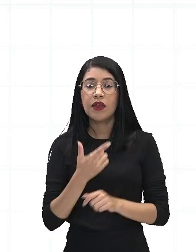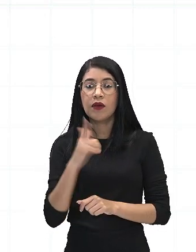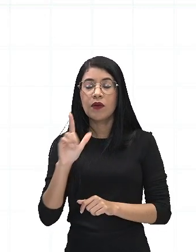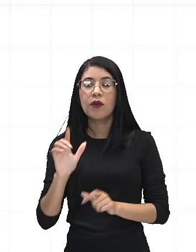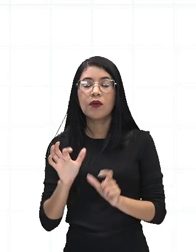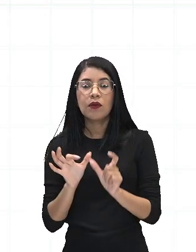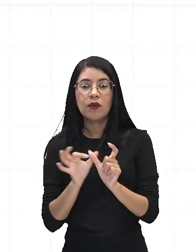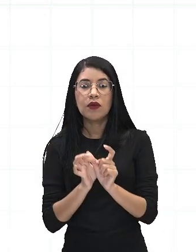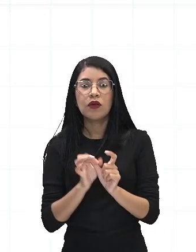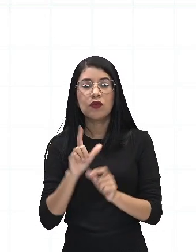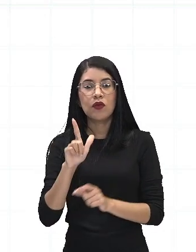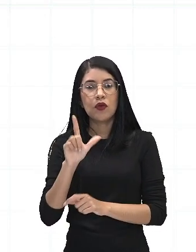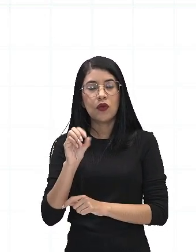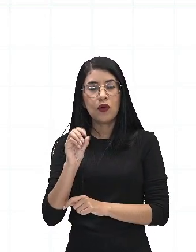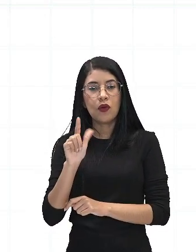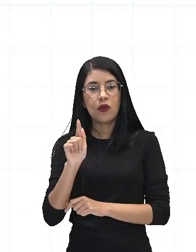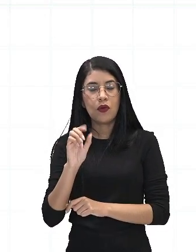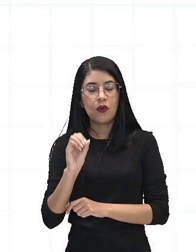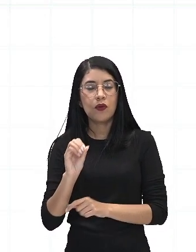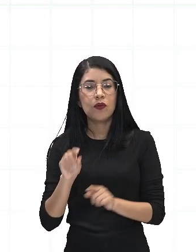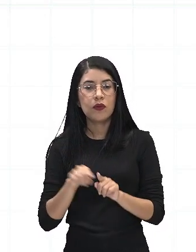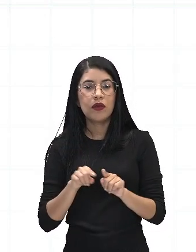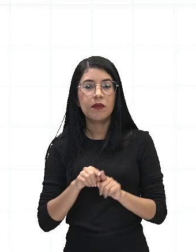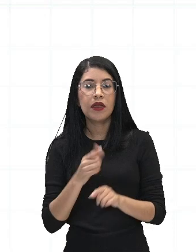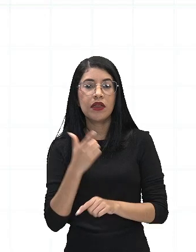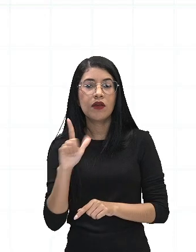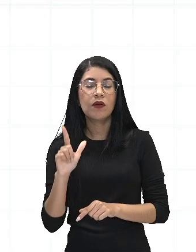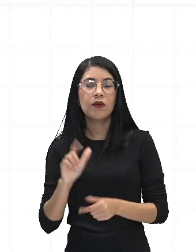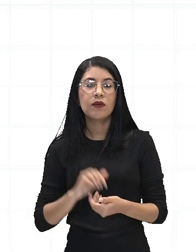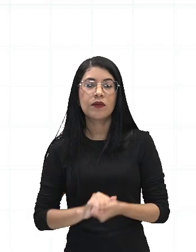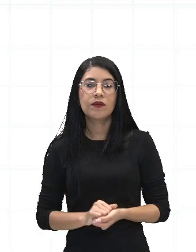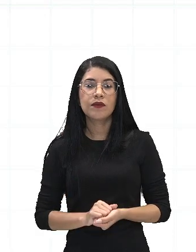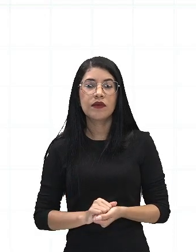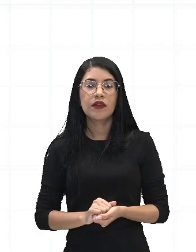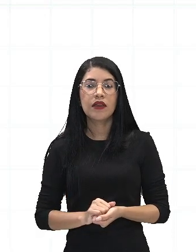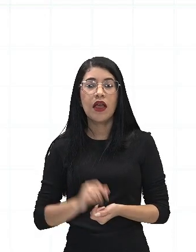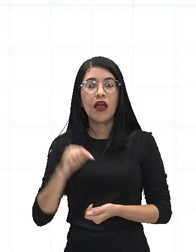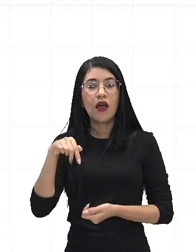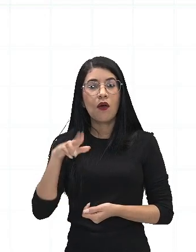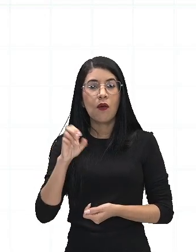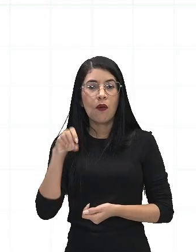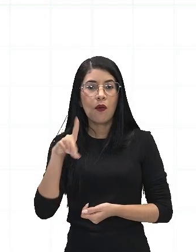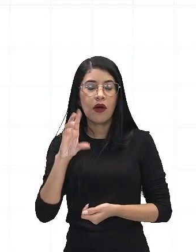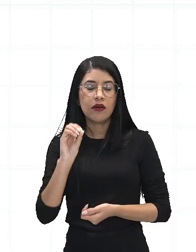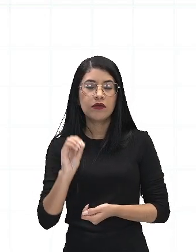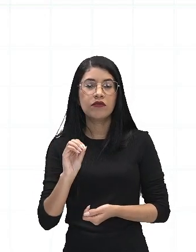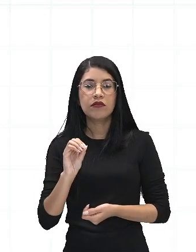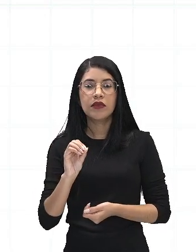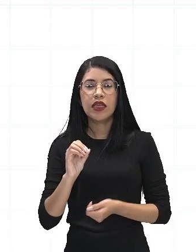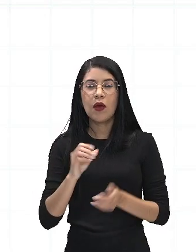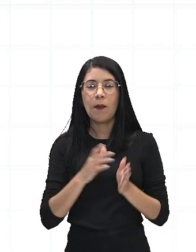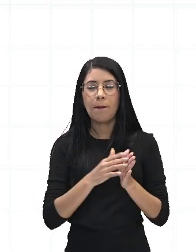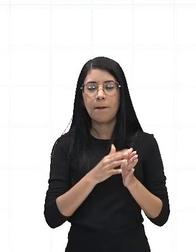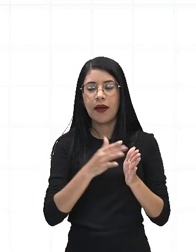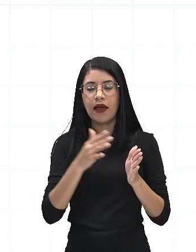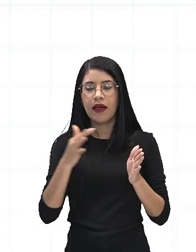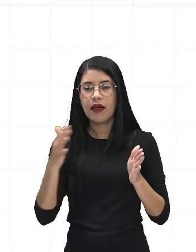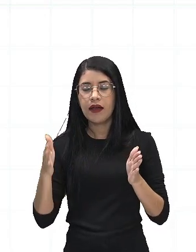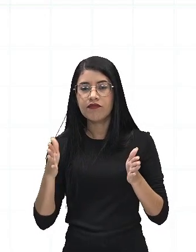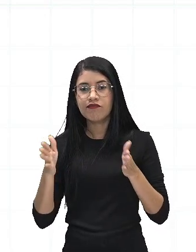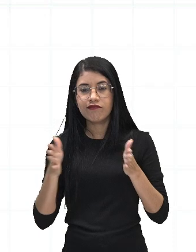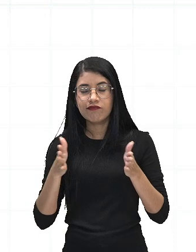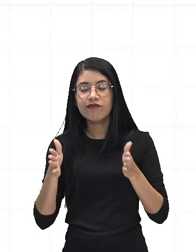ok, do logo, nós temos também a conjunção quando, que estabelece para a gente uma ideia de tempo. Então, observe que as